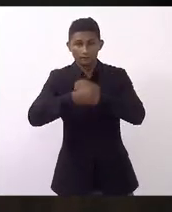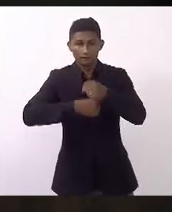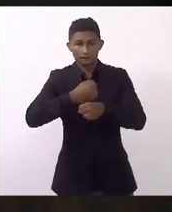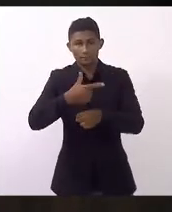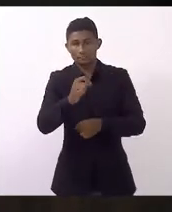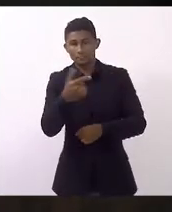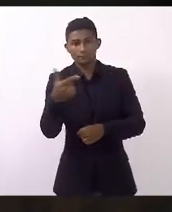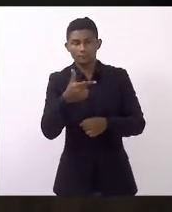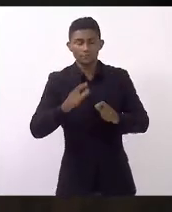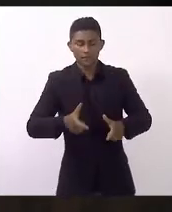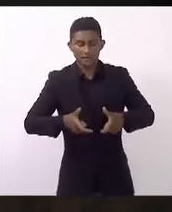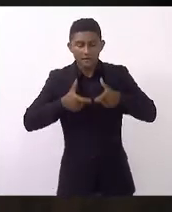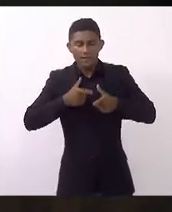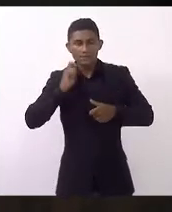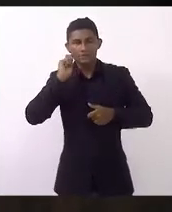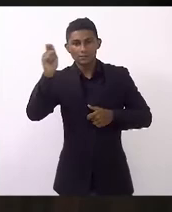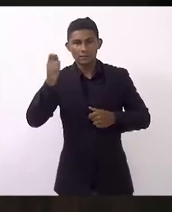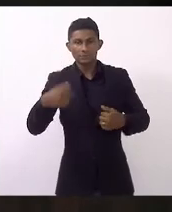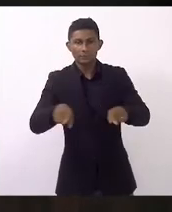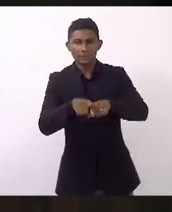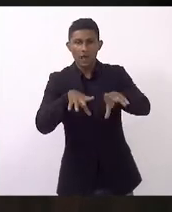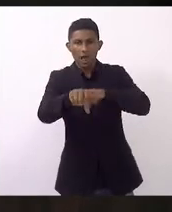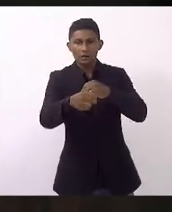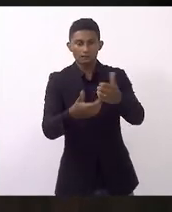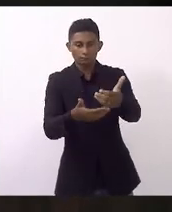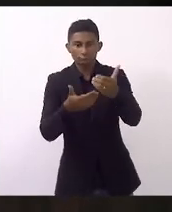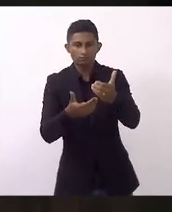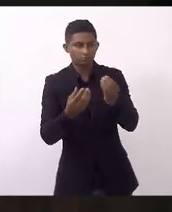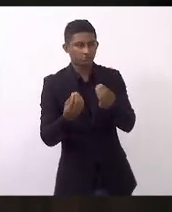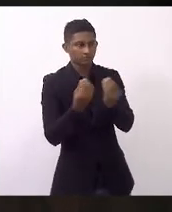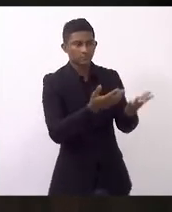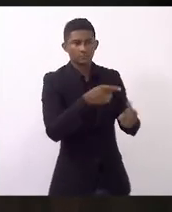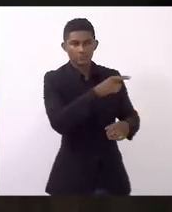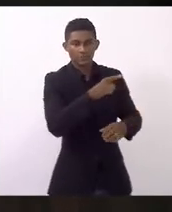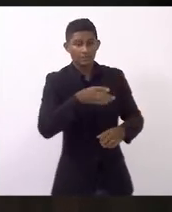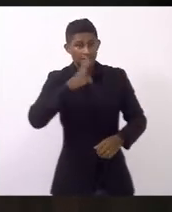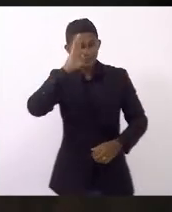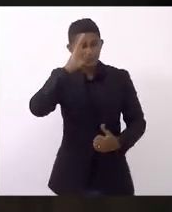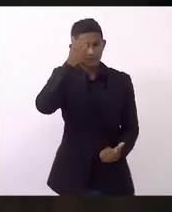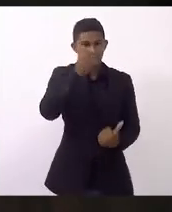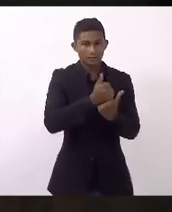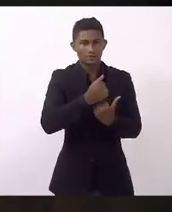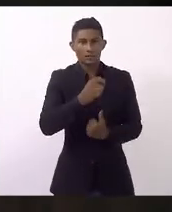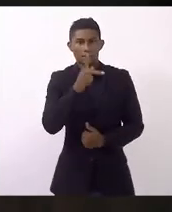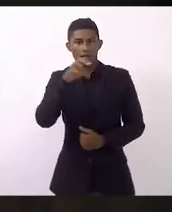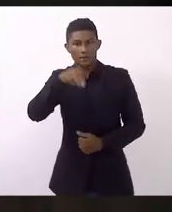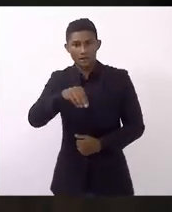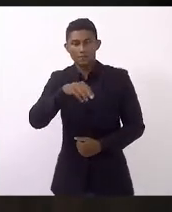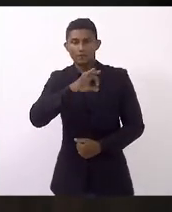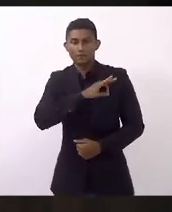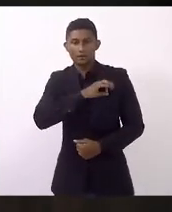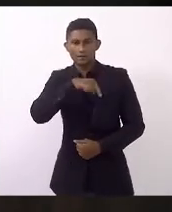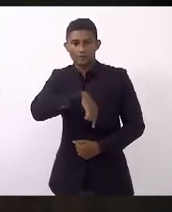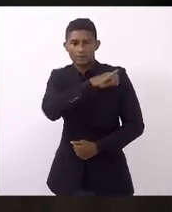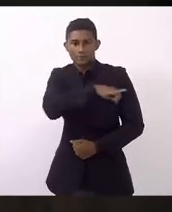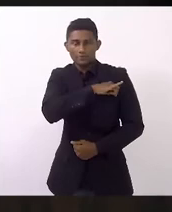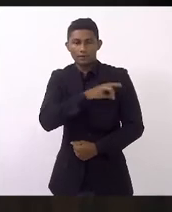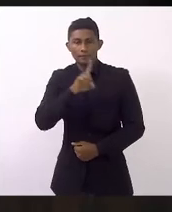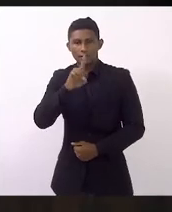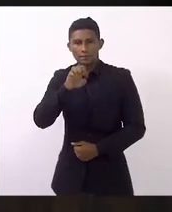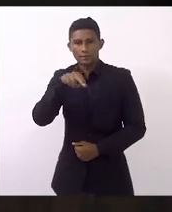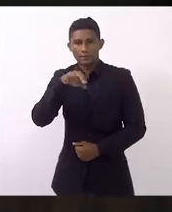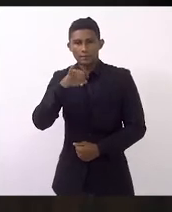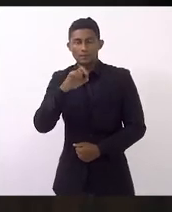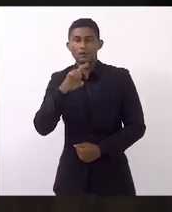que concede medalha Tiradentes e respectivo diploma para o subtenente da Polícia Militar do Estado do Rio de Janeiro, o senhor Denilson Costa Mendes. Parecer da